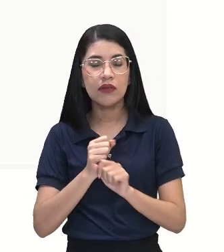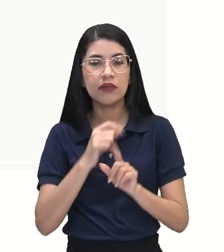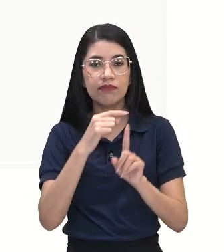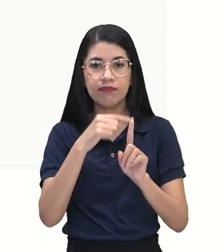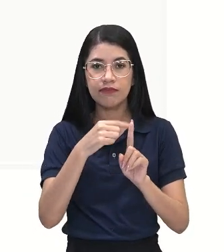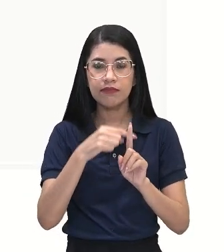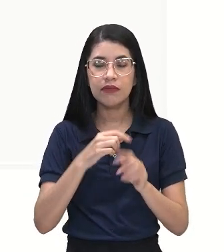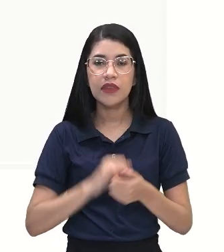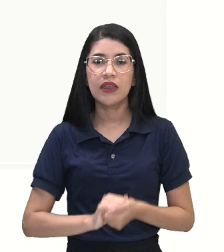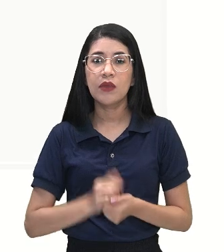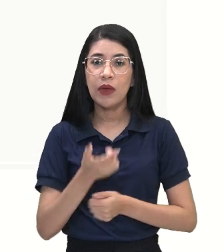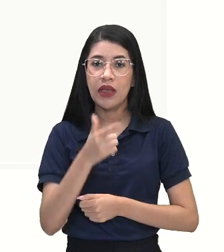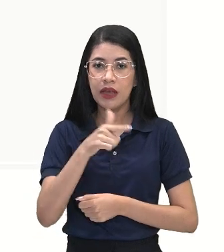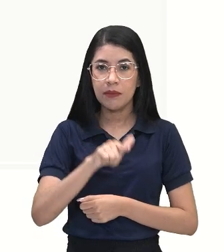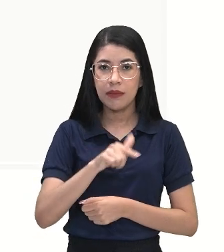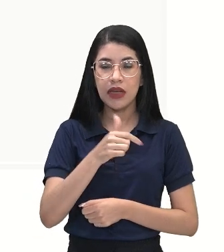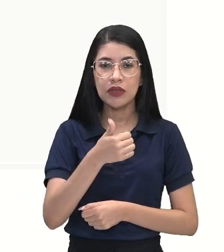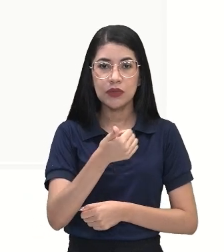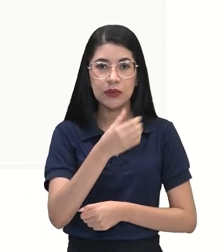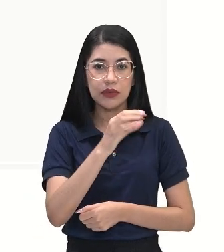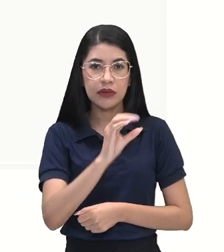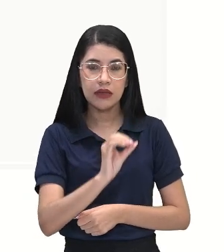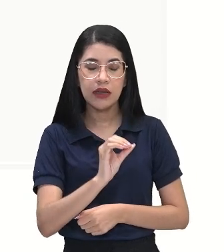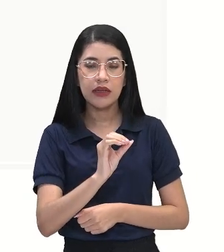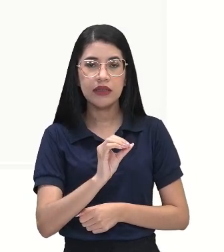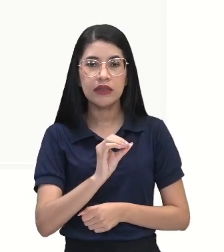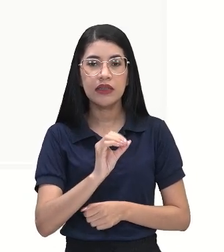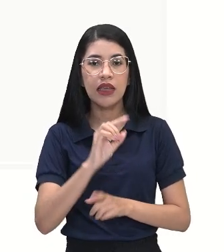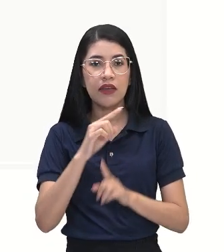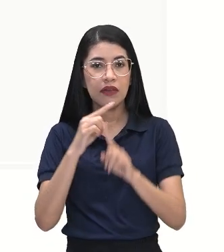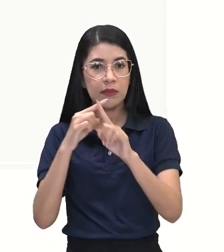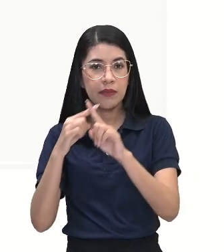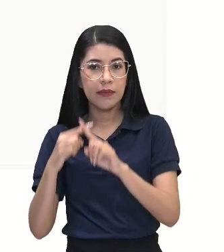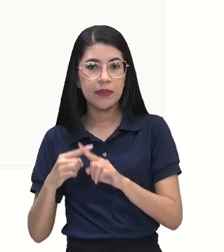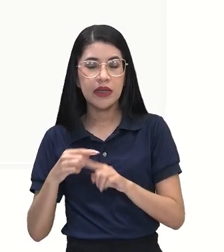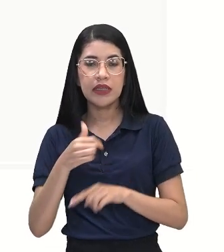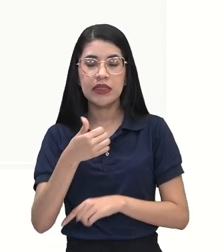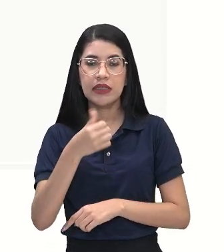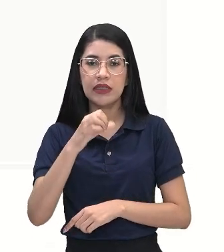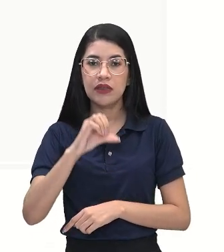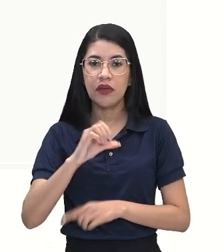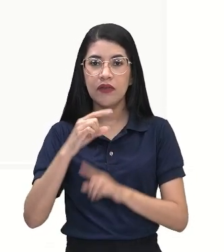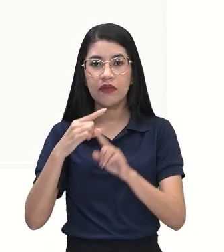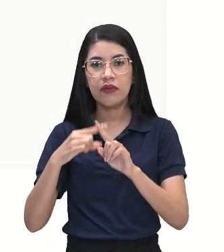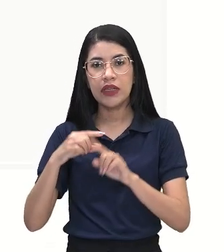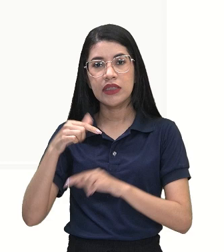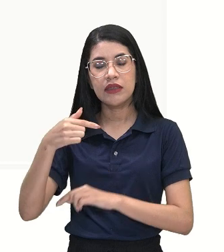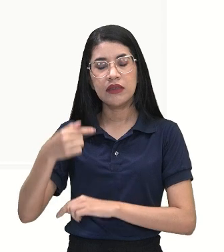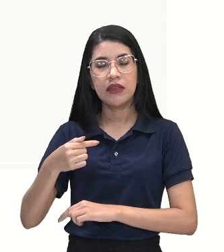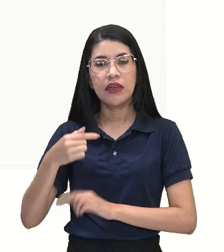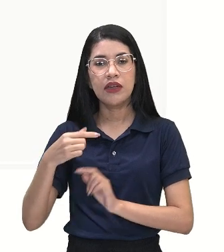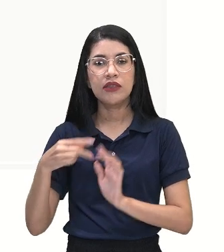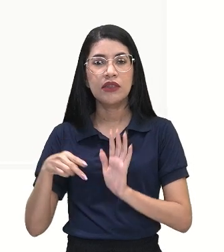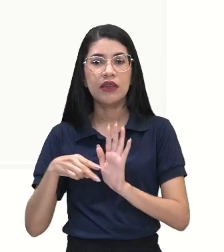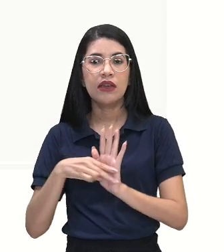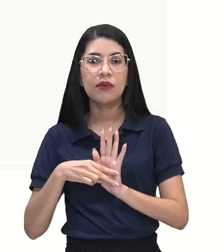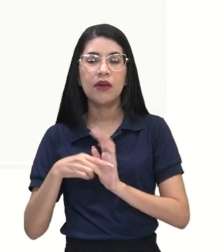vou repetir o 10 aqui e vou resolver o produto ali. 19 vezes 7, que vai